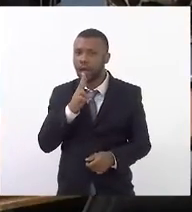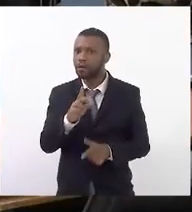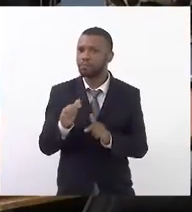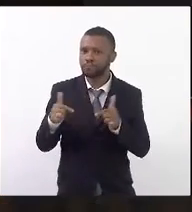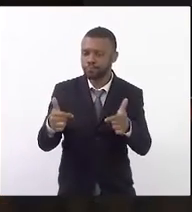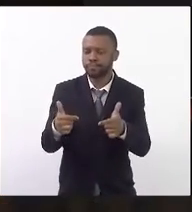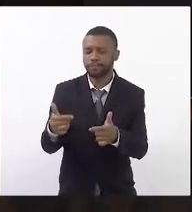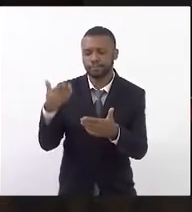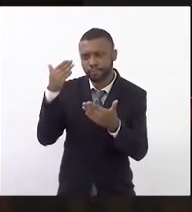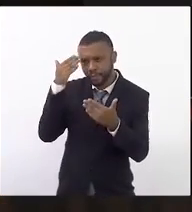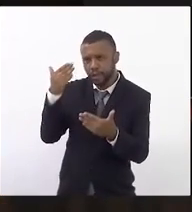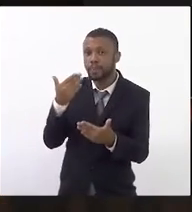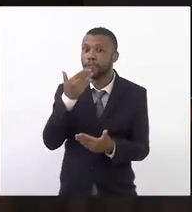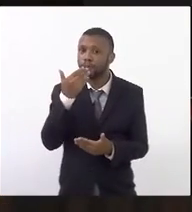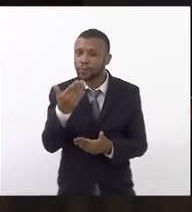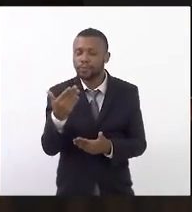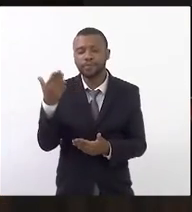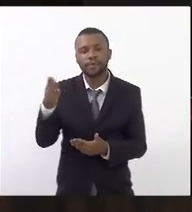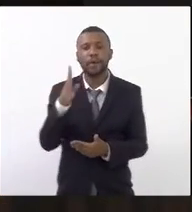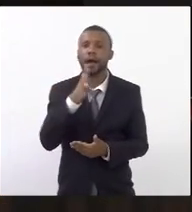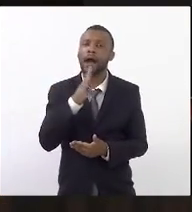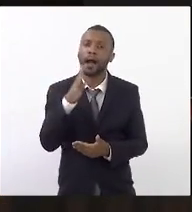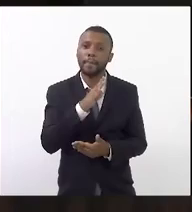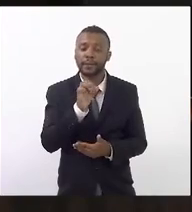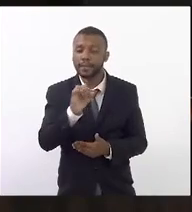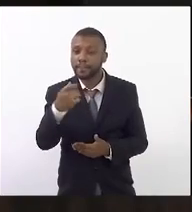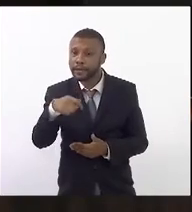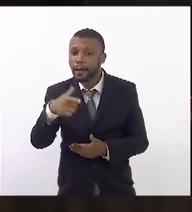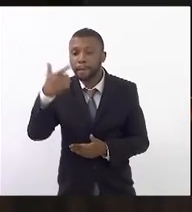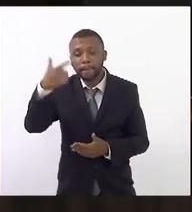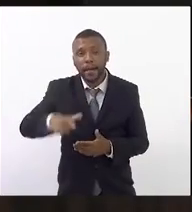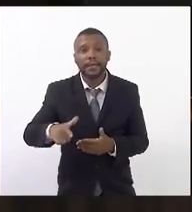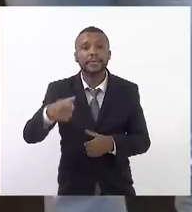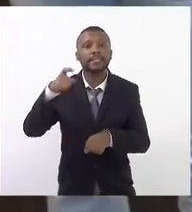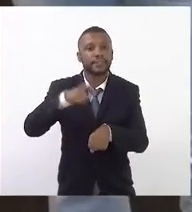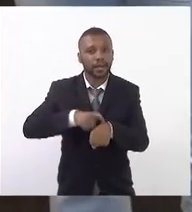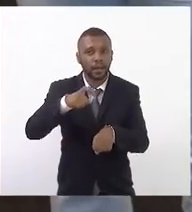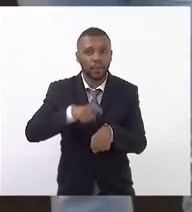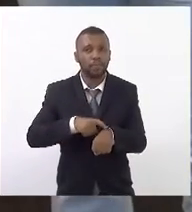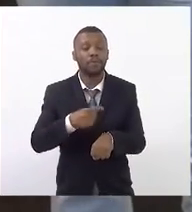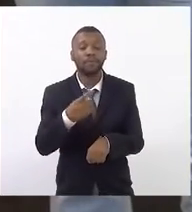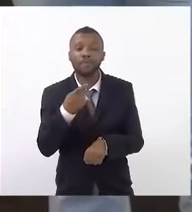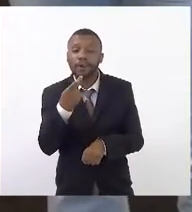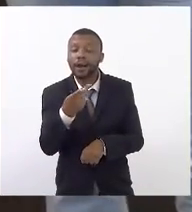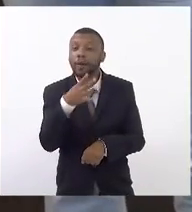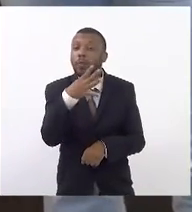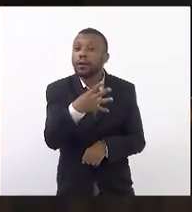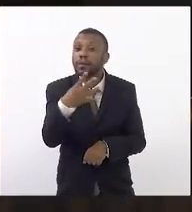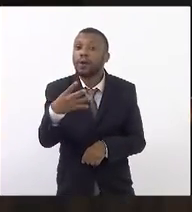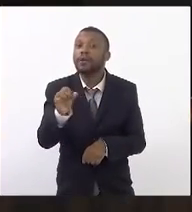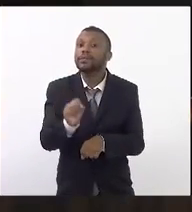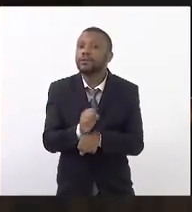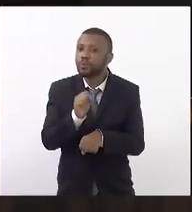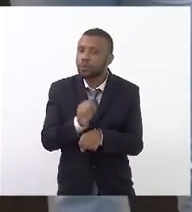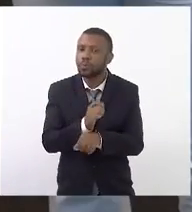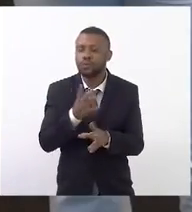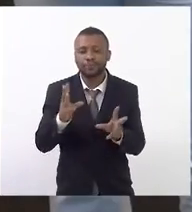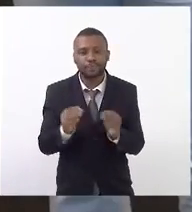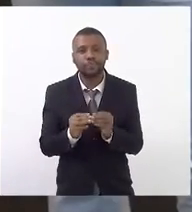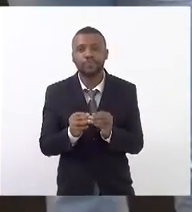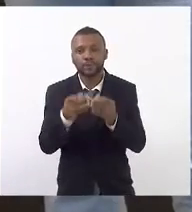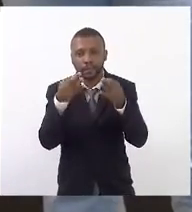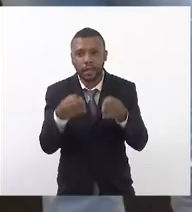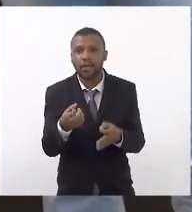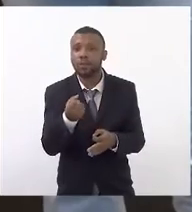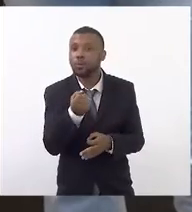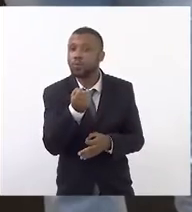pedi celeridade realmente, Vossa Excelência. Se precisar de mais tempo, depois a gente... Eu vou falar 44 segundos. Perfeitamente. Que é justamente o número